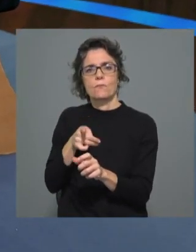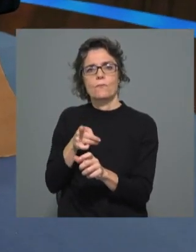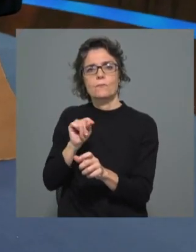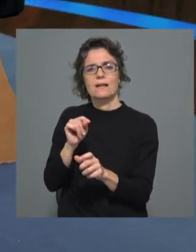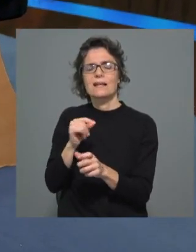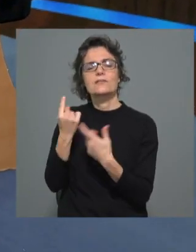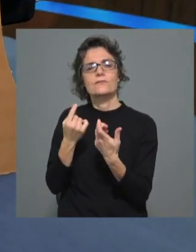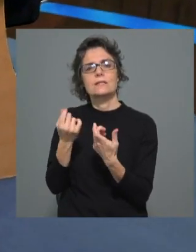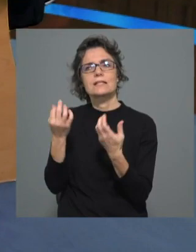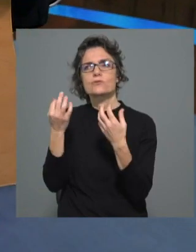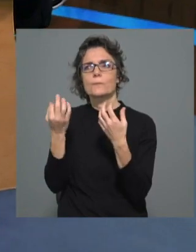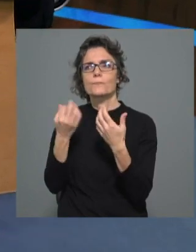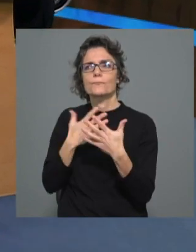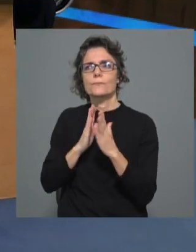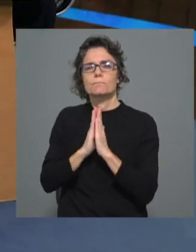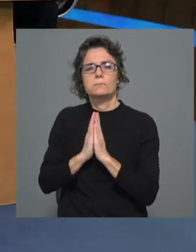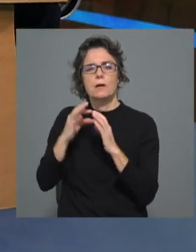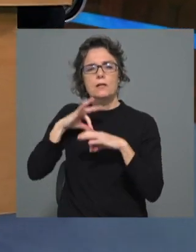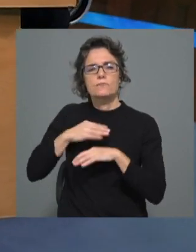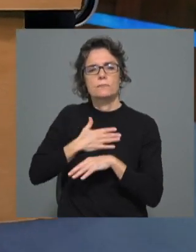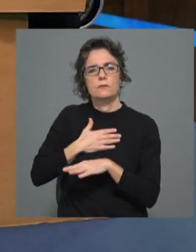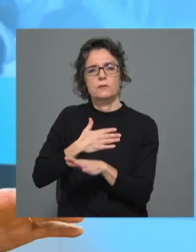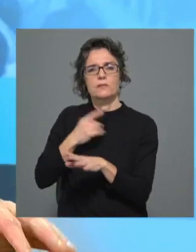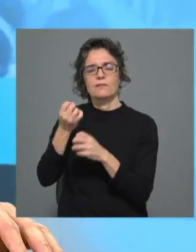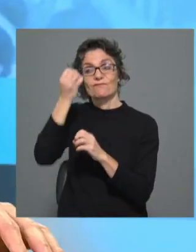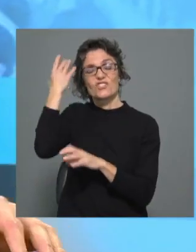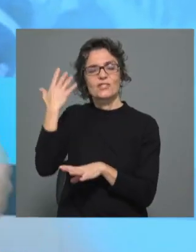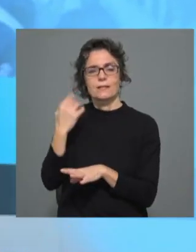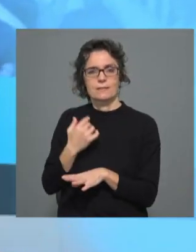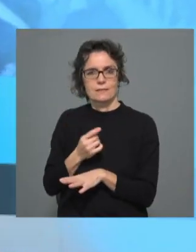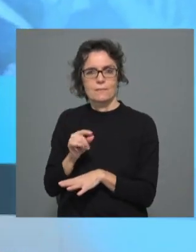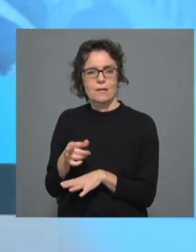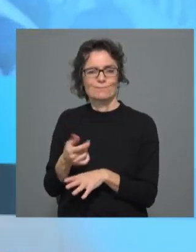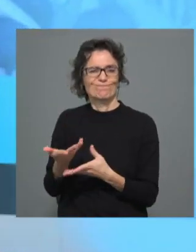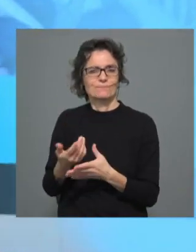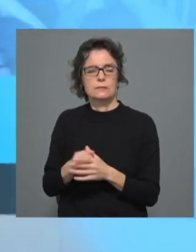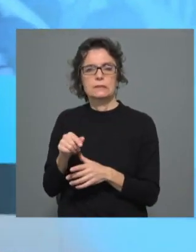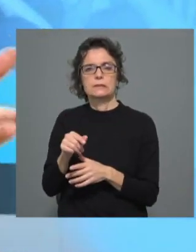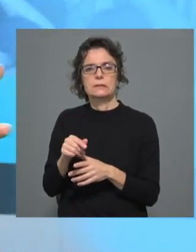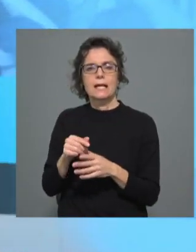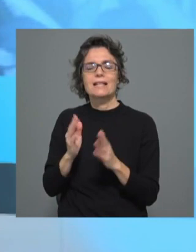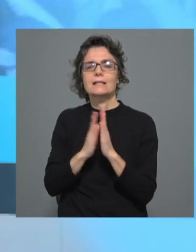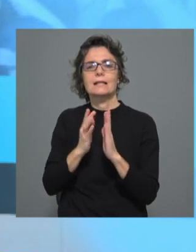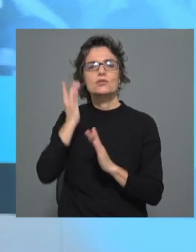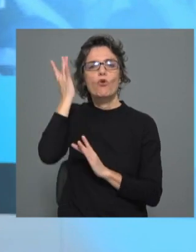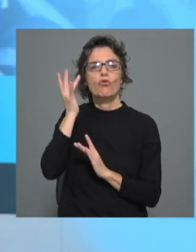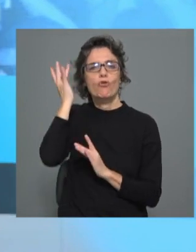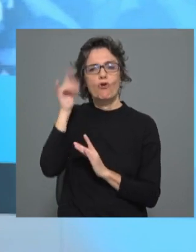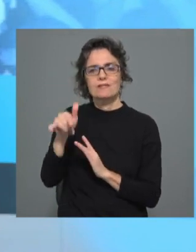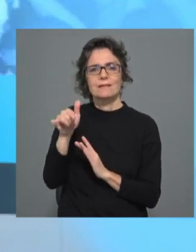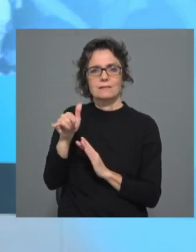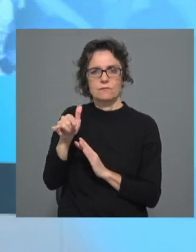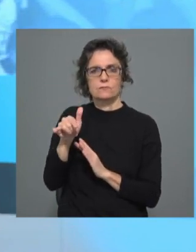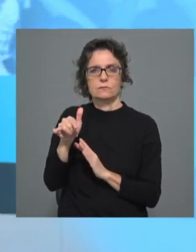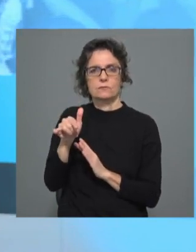vezes é esquecida. Isso parece quase paradoxal, não é? Existindo essa tradição da Igreja Ortodoxa, é a própria Igreja Ortodoxa também